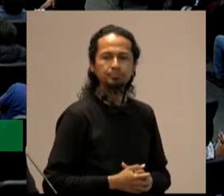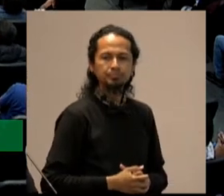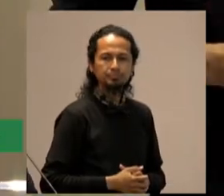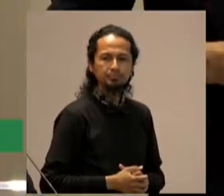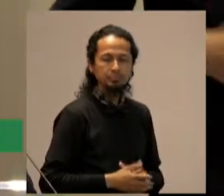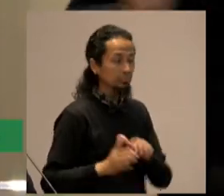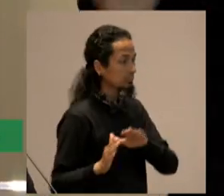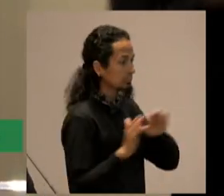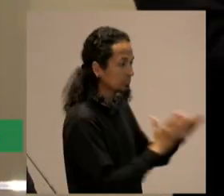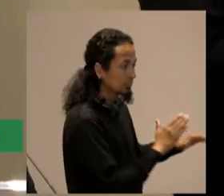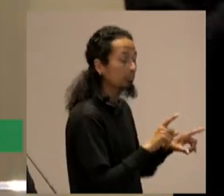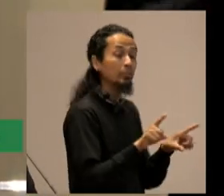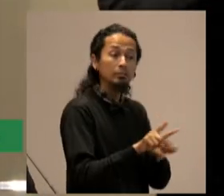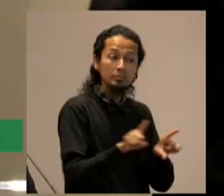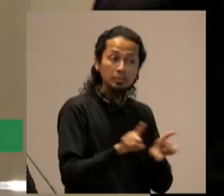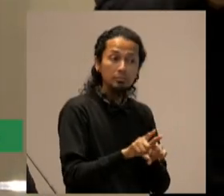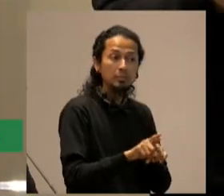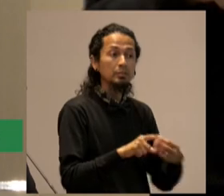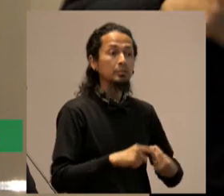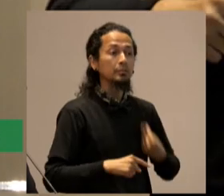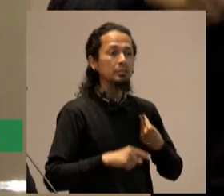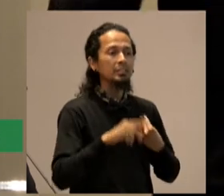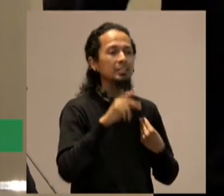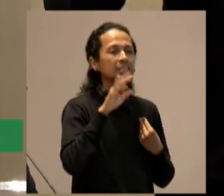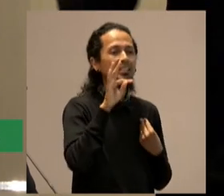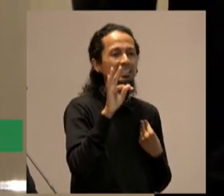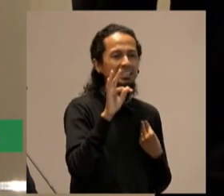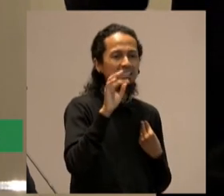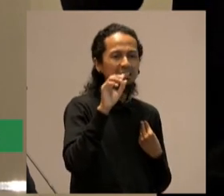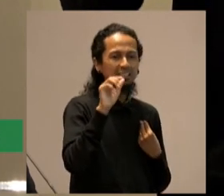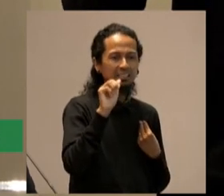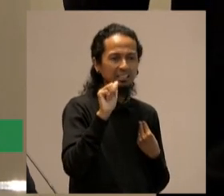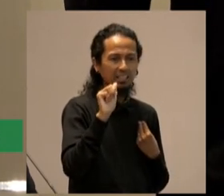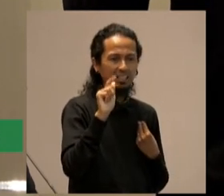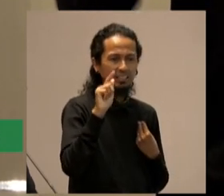E também a presença da Tagma Becker,